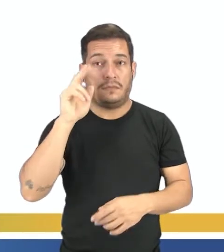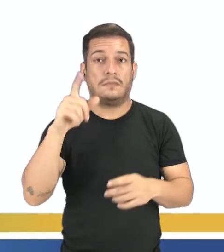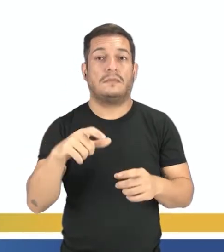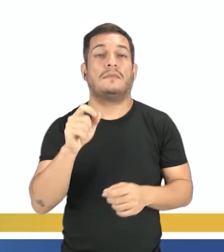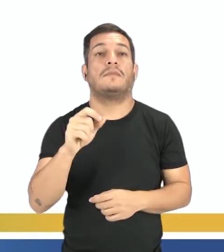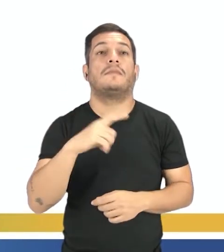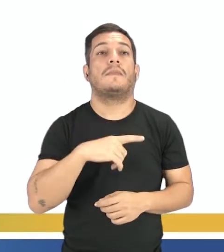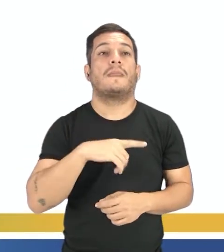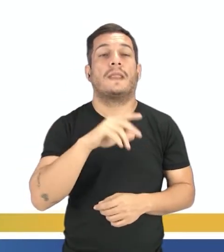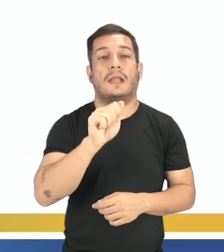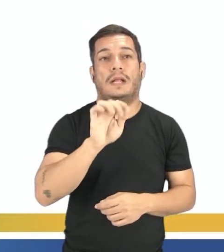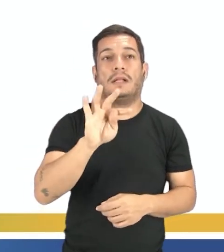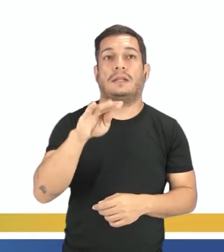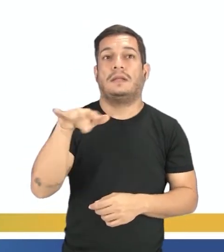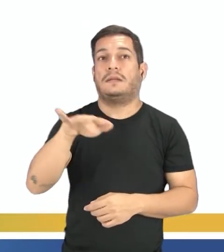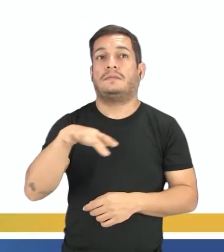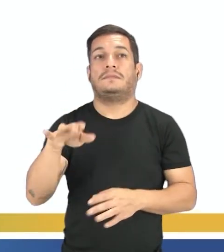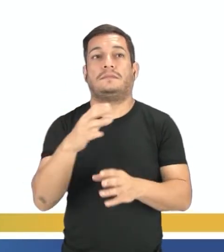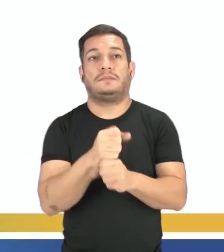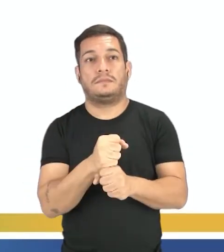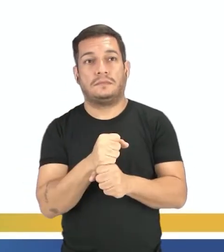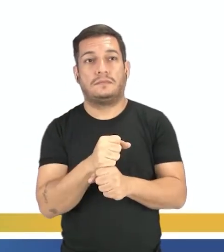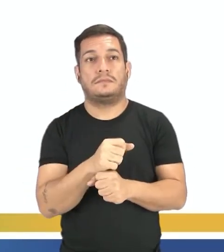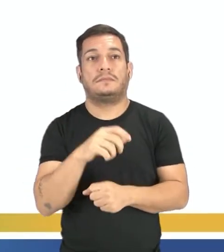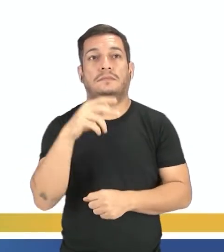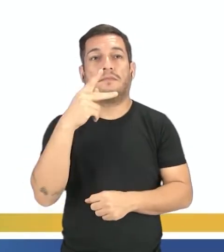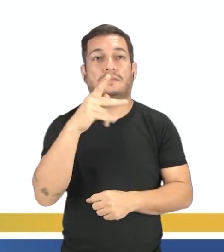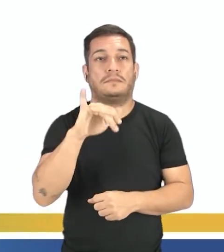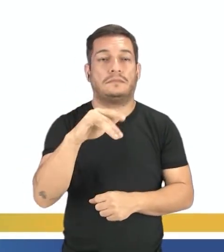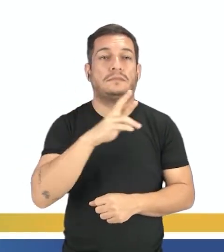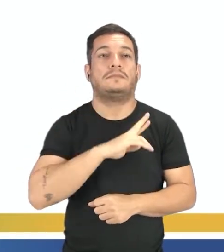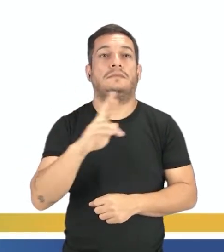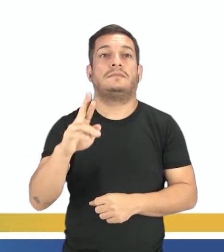AT representa a área total, o π